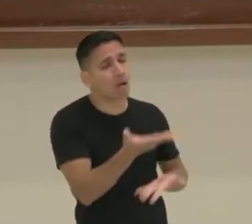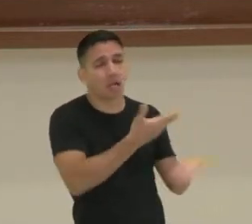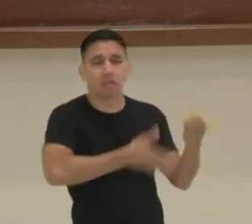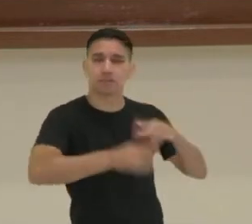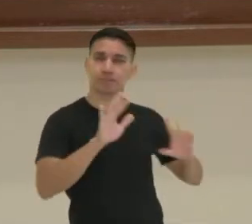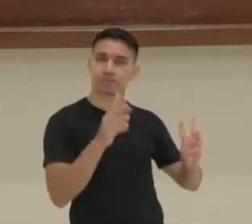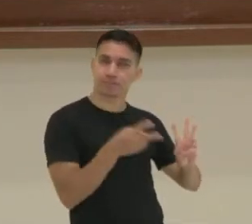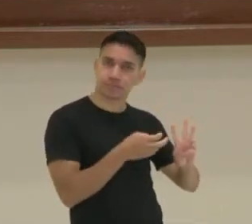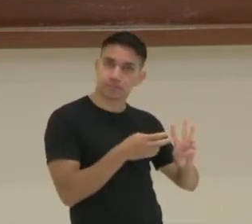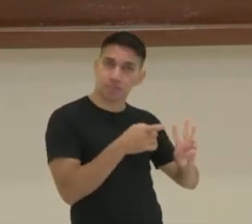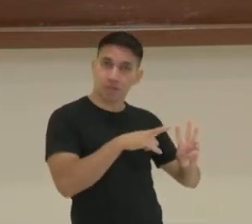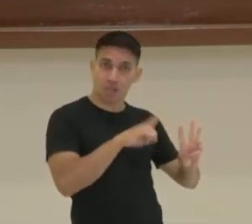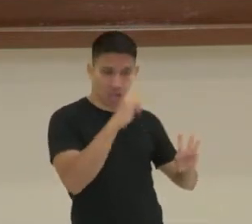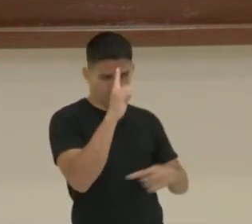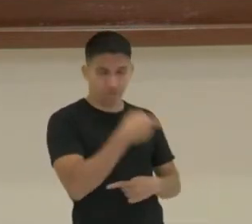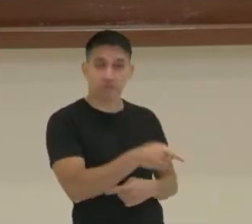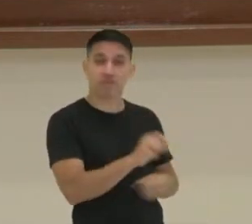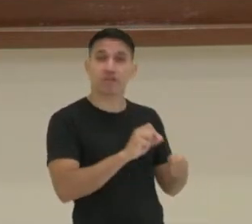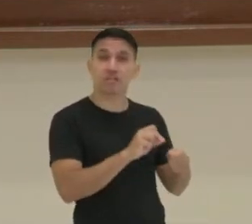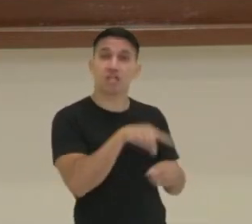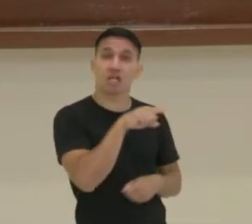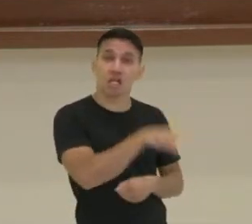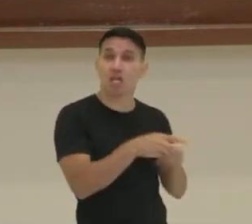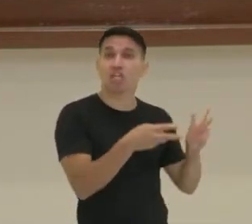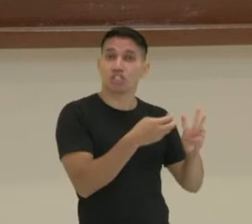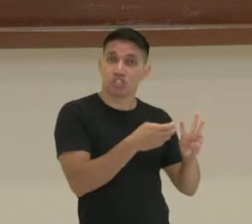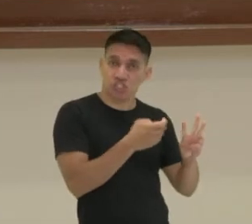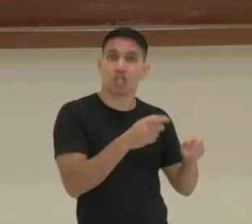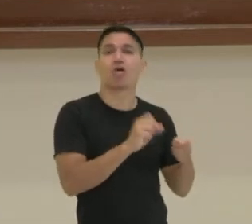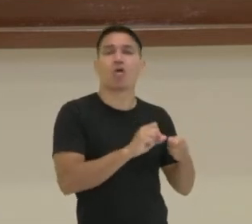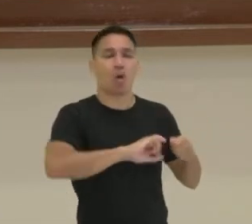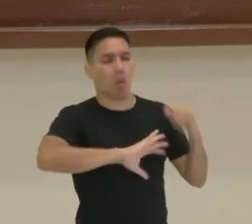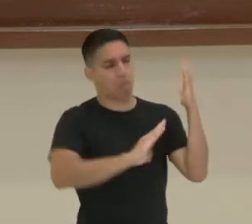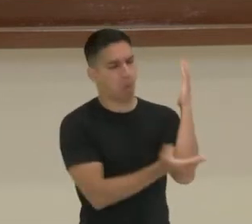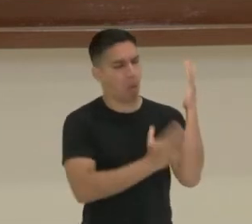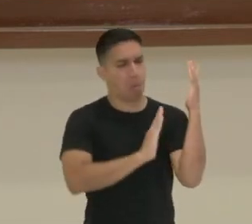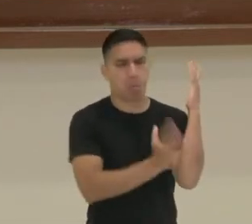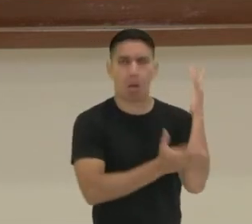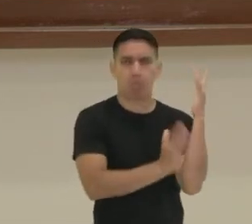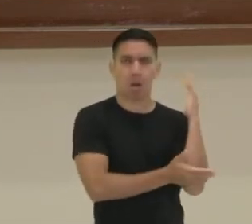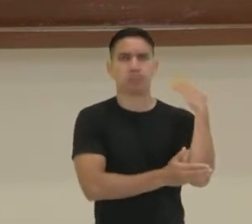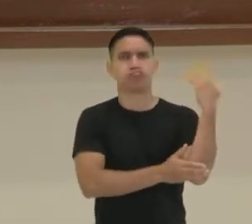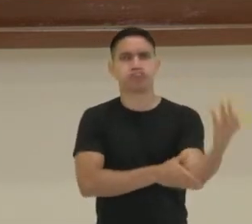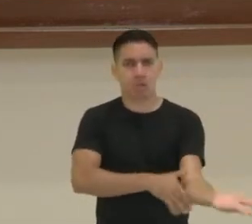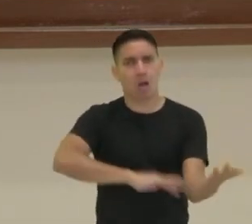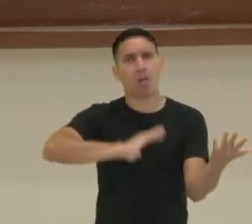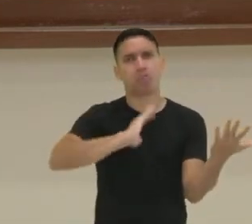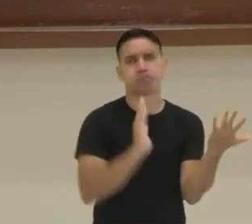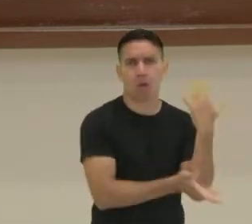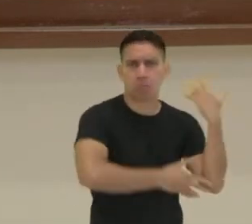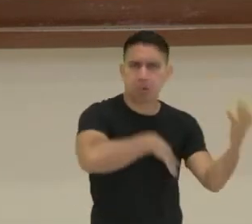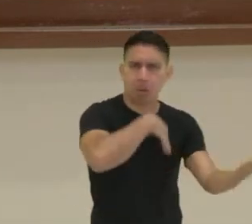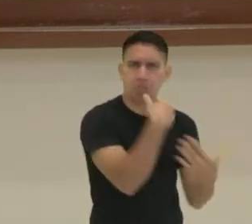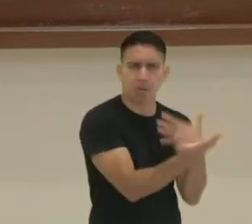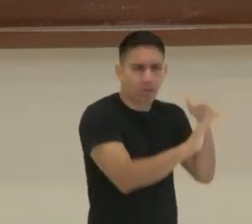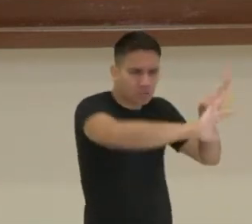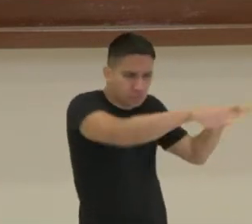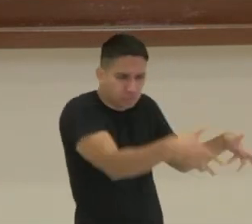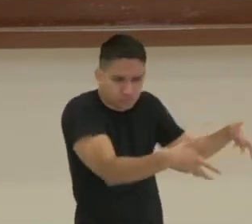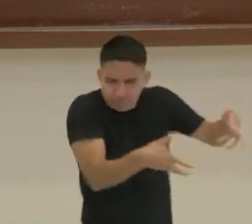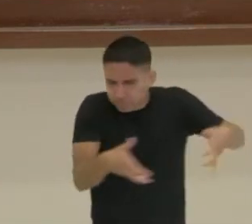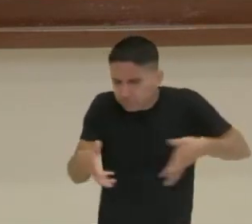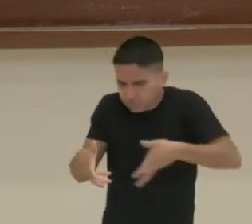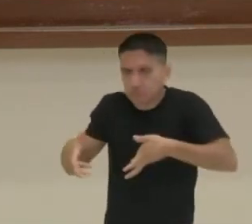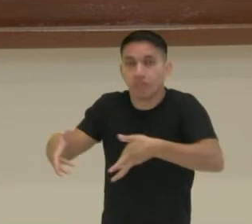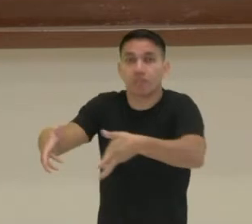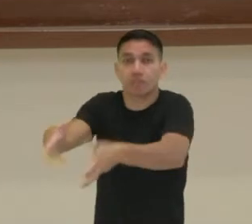conseguiram convencer os índios a cortar essas toras de madeiras que eram trazidas até essas feitorias e dessas feitorias